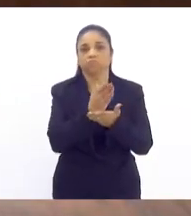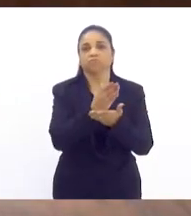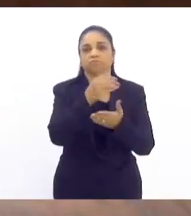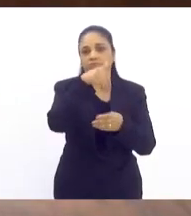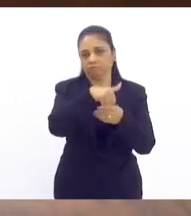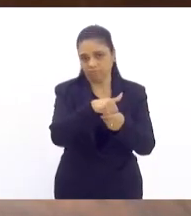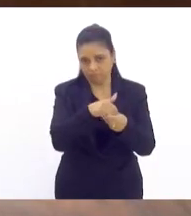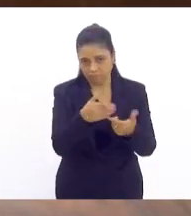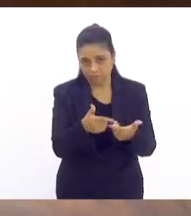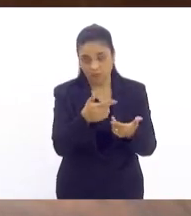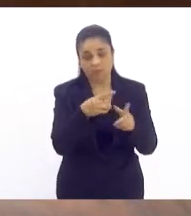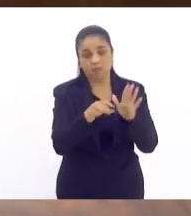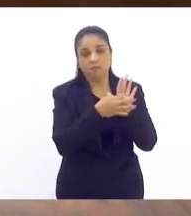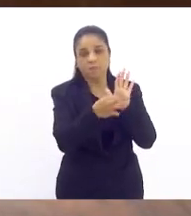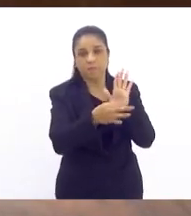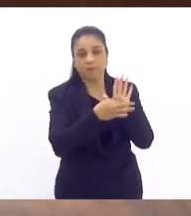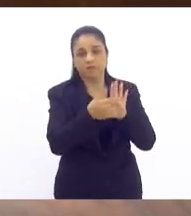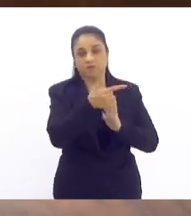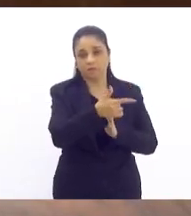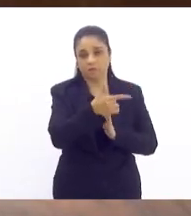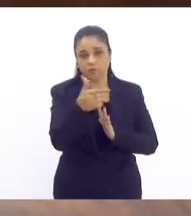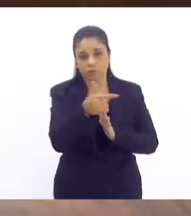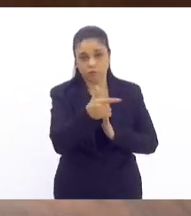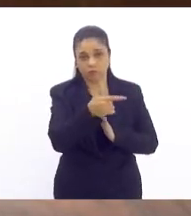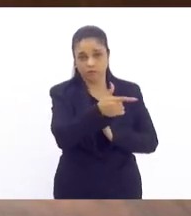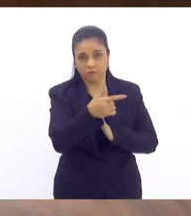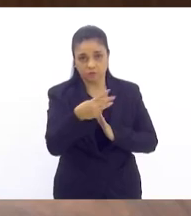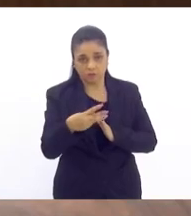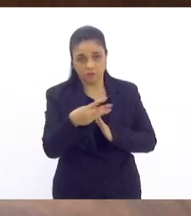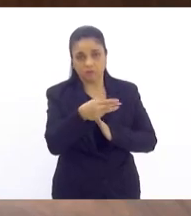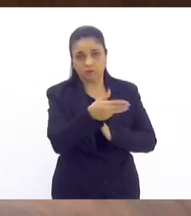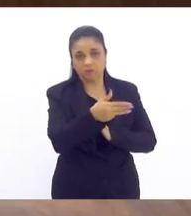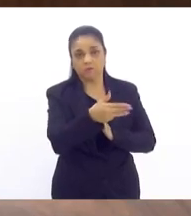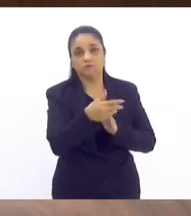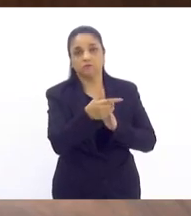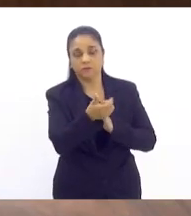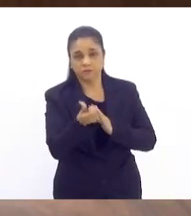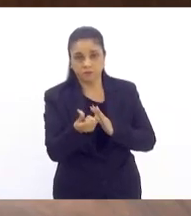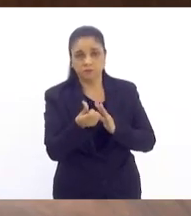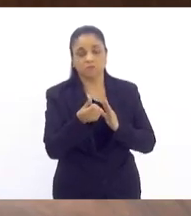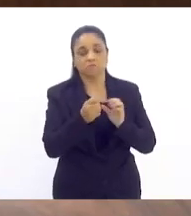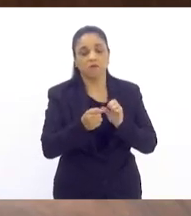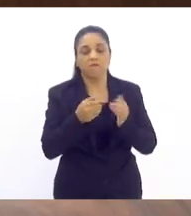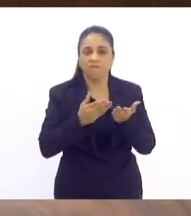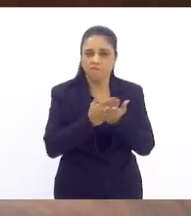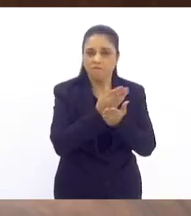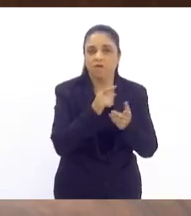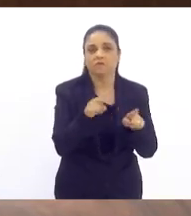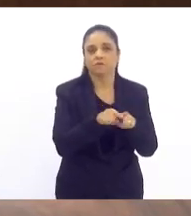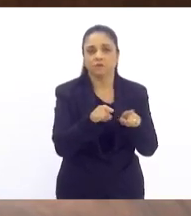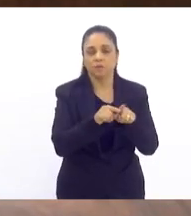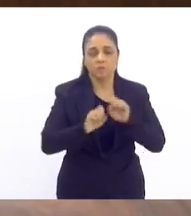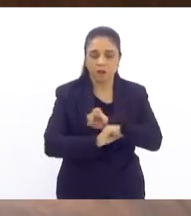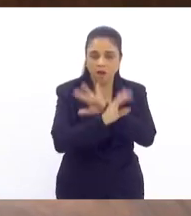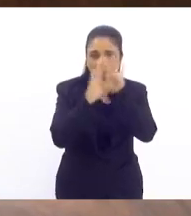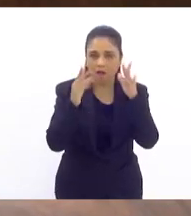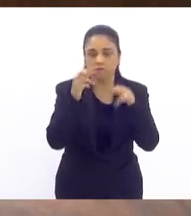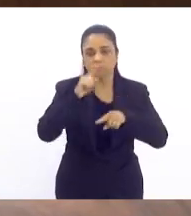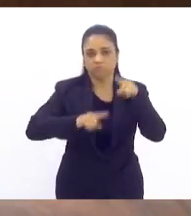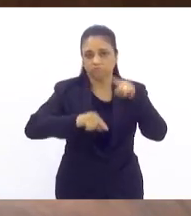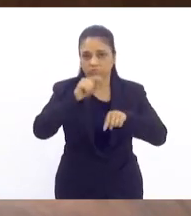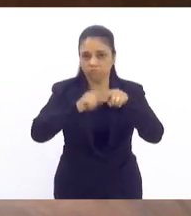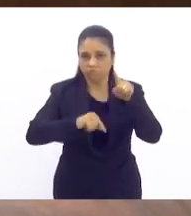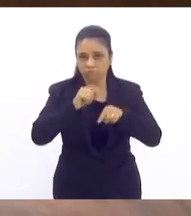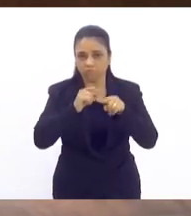quanto as emendas de número 22 e 23 e parecer é favorável póstuma mais claras as disposições a respeito dos recursos que